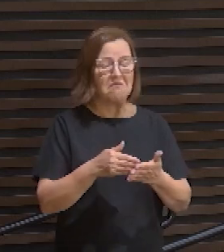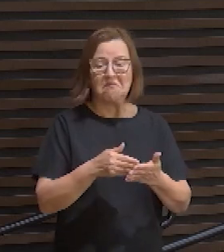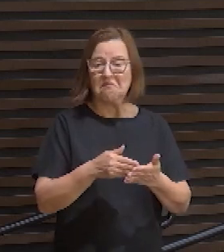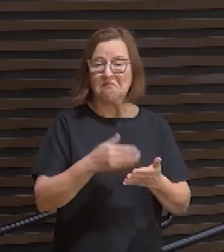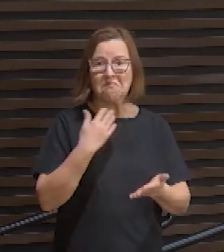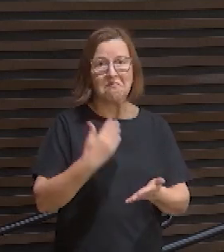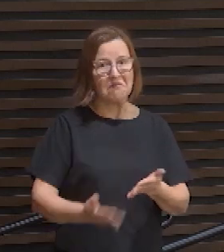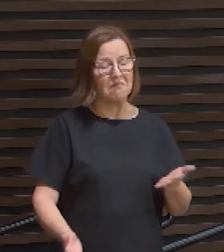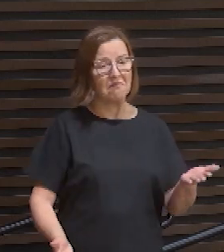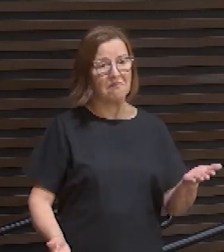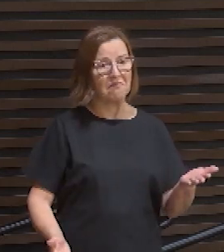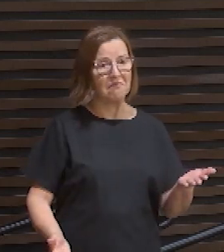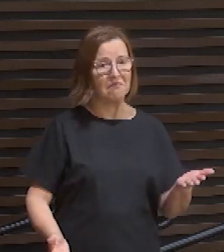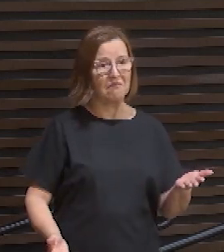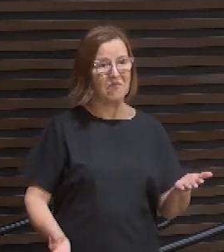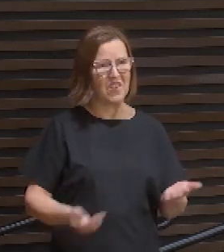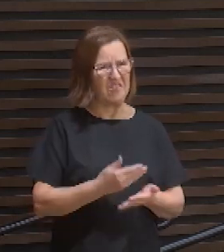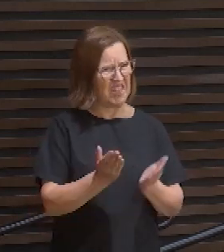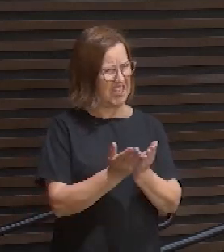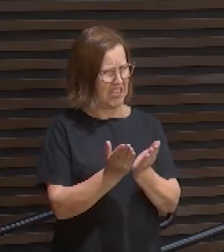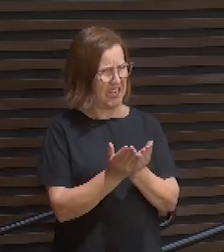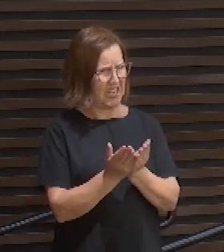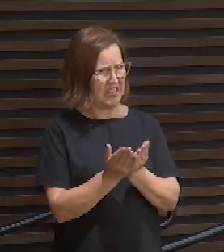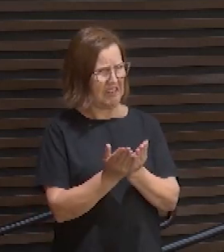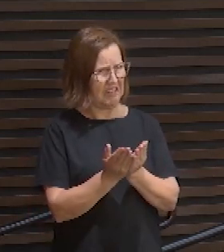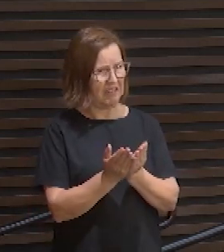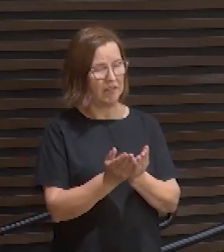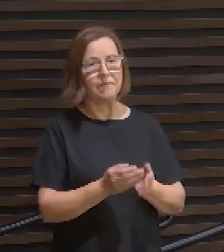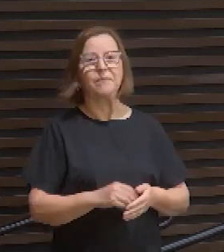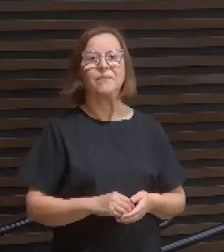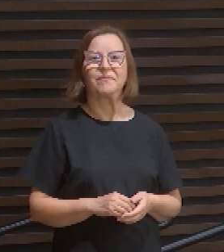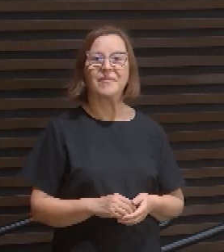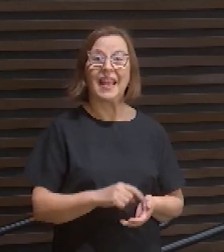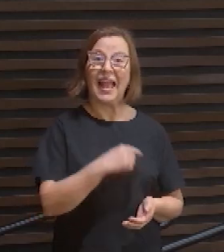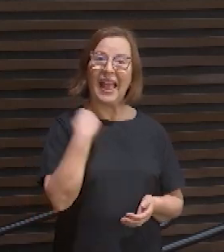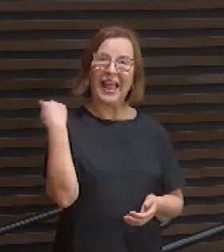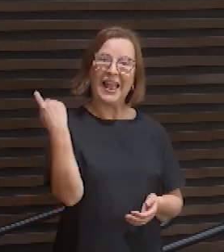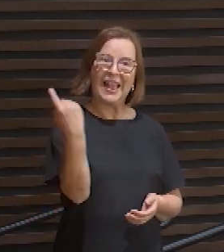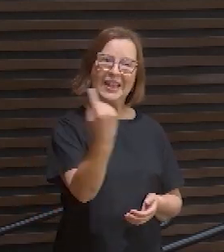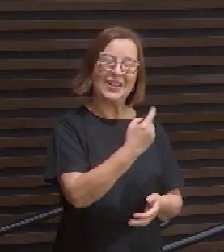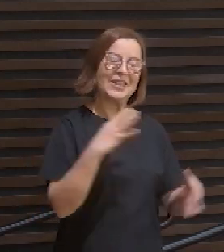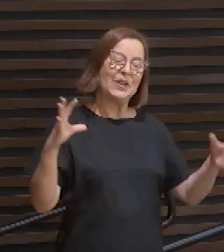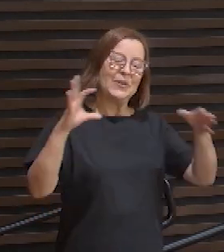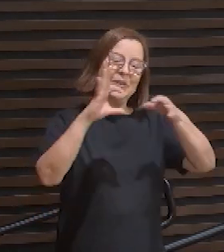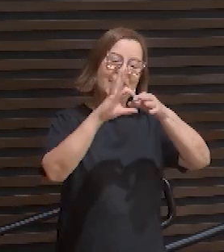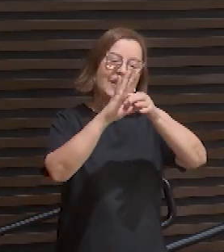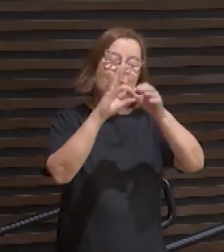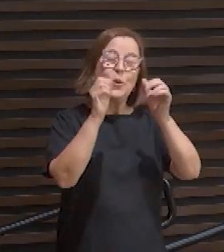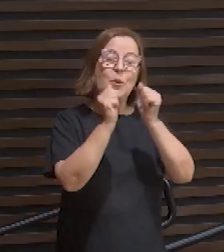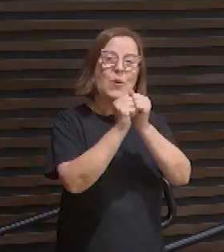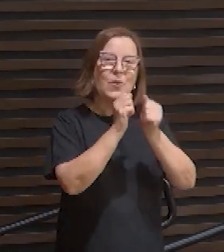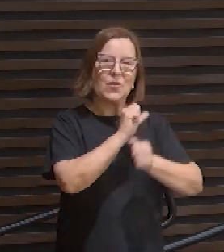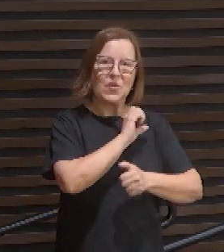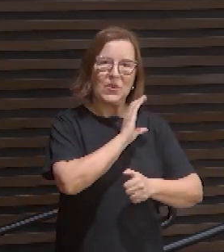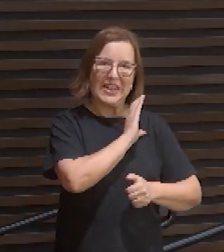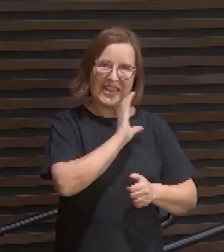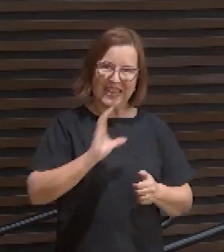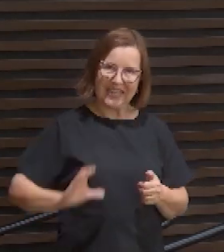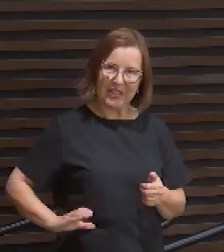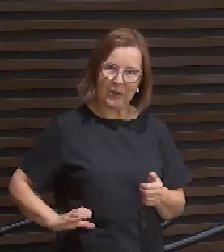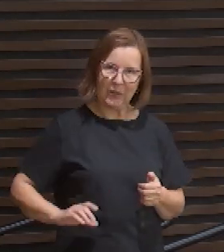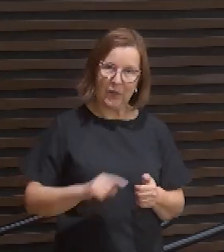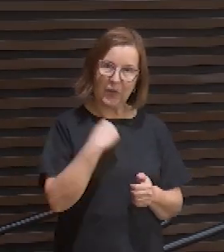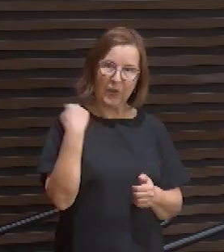É isso que Paulo está falando. É a nossa união com Cristo que nos faz justos. Não é a